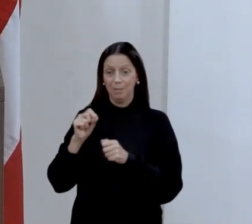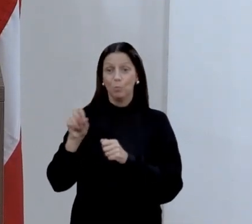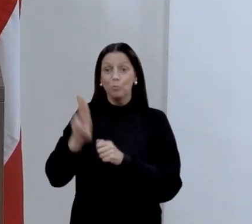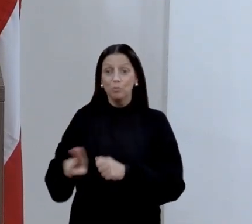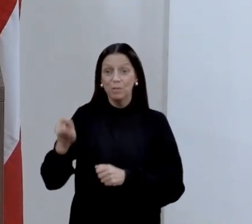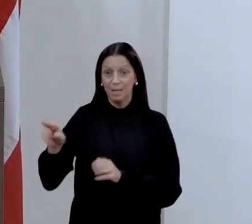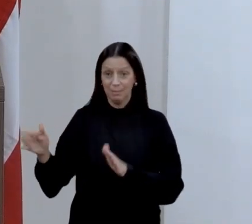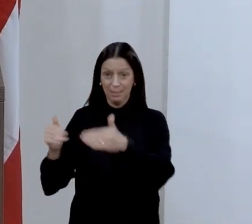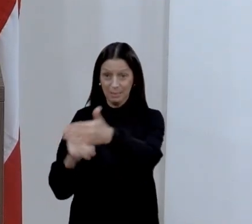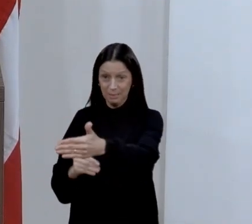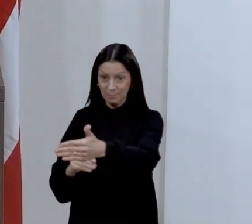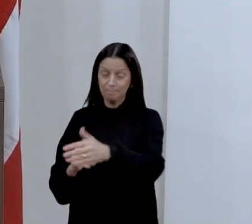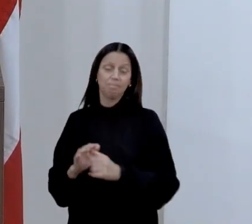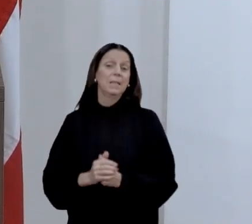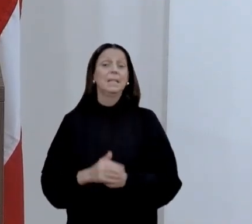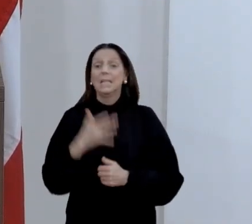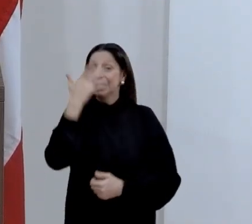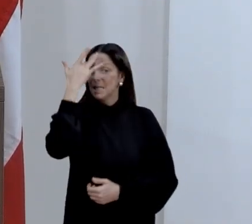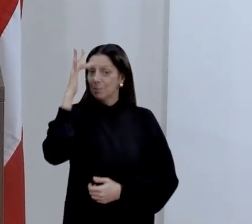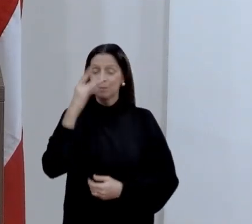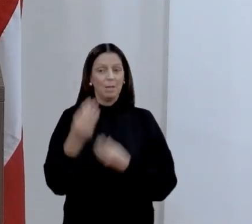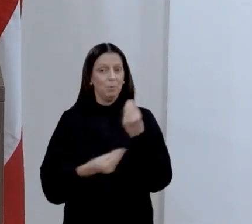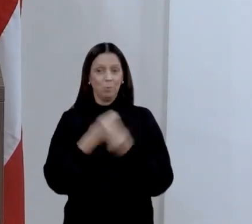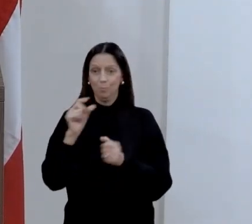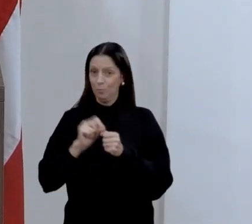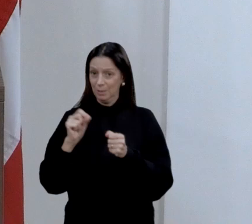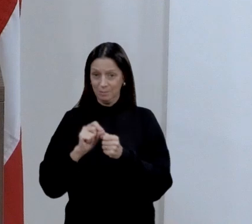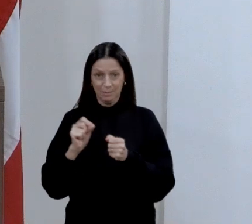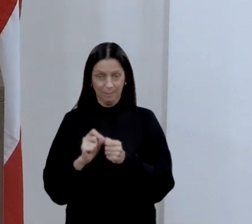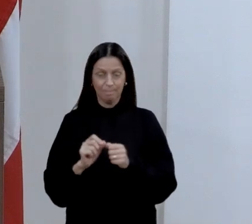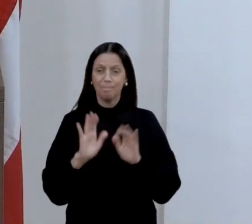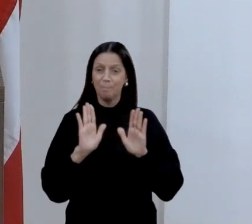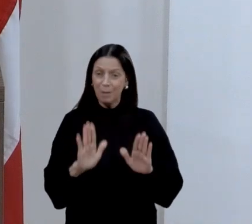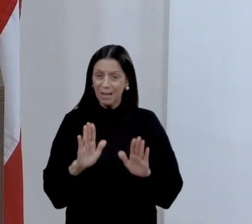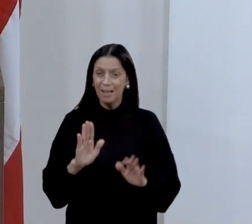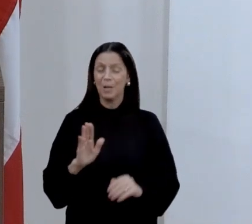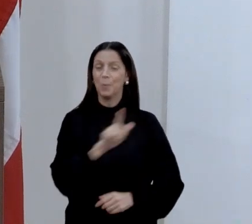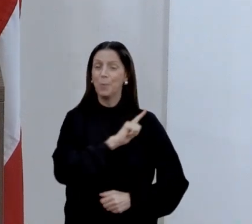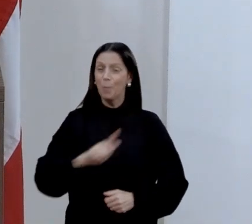e não vai ter empresa para fazer manutenção. E o pior é que esse governo é tão arrogante,